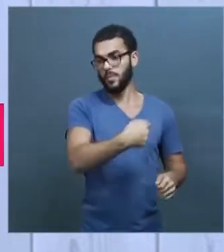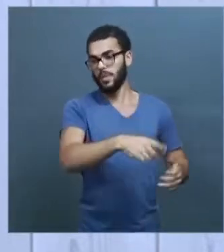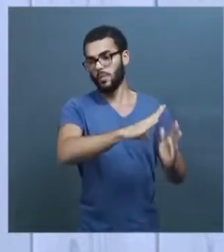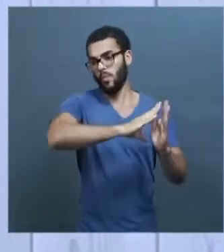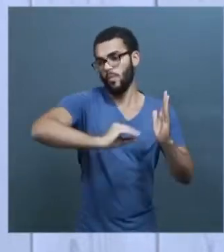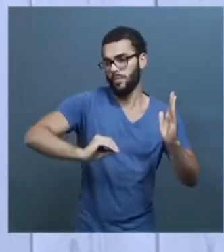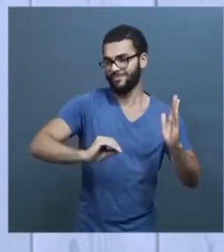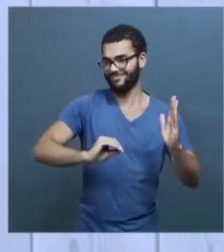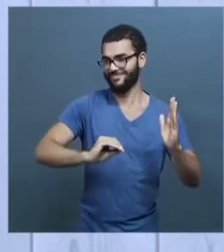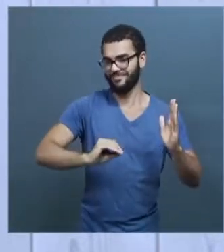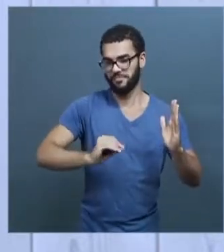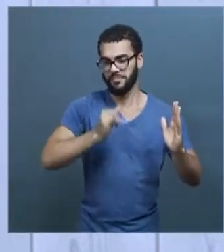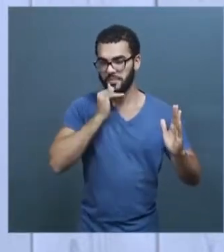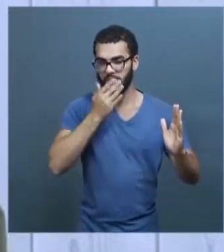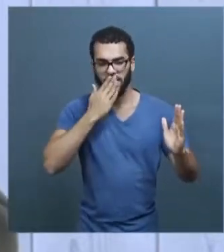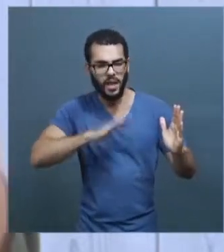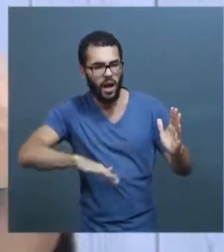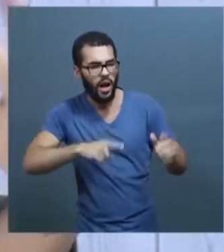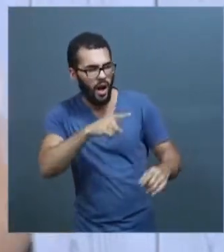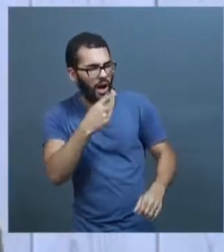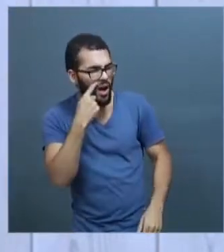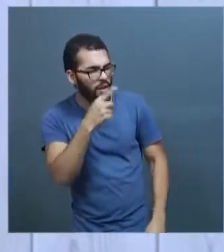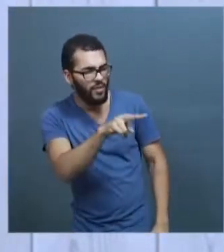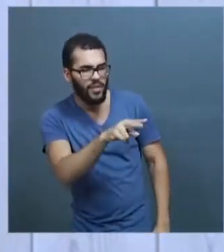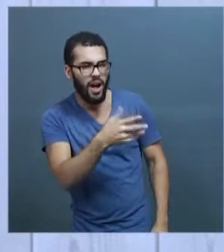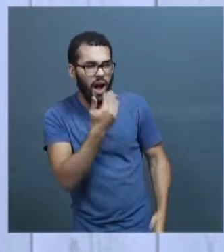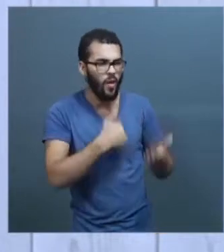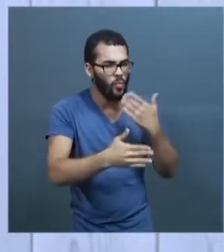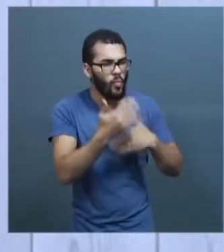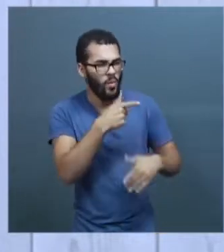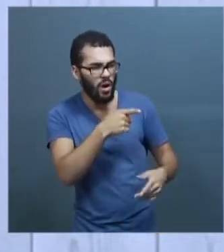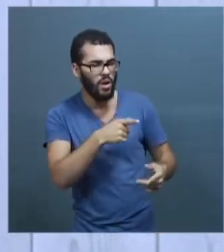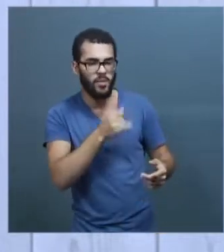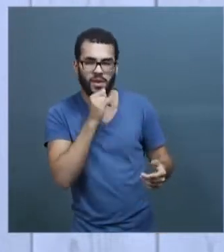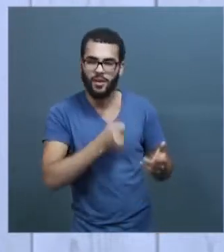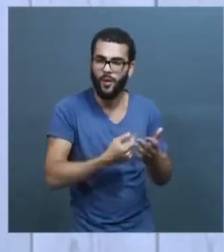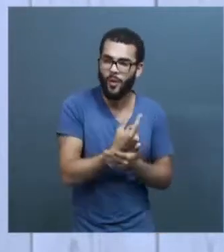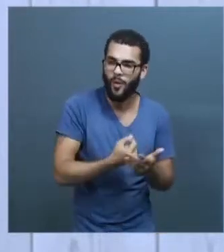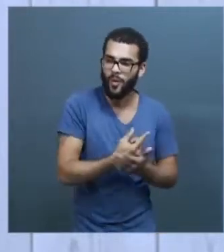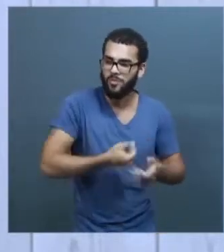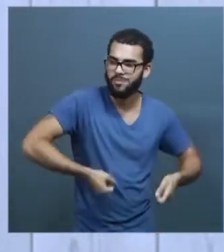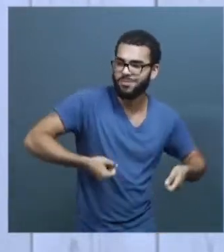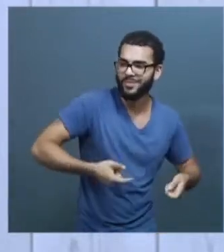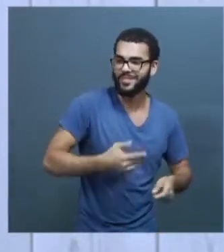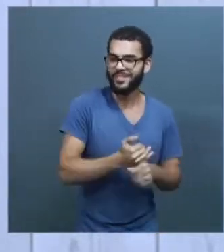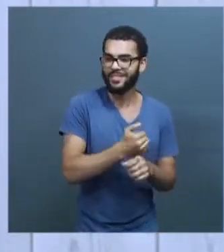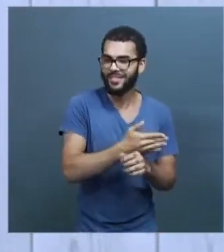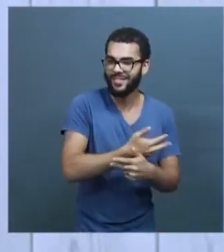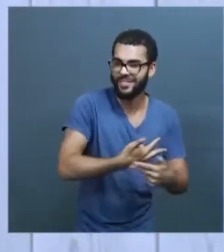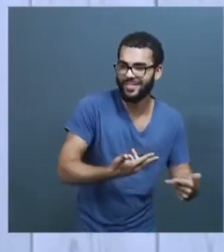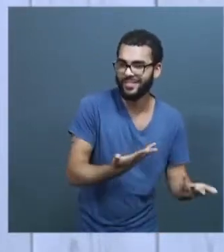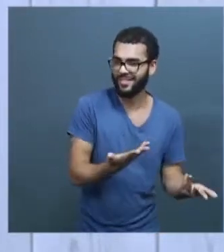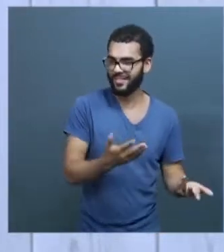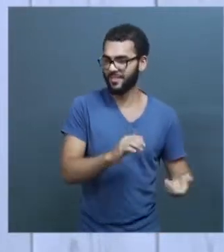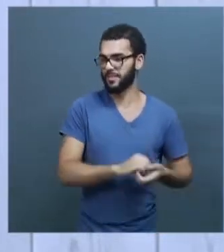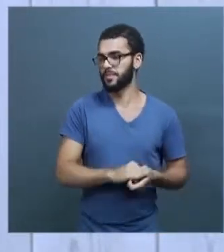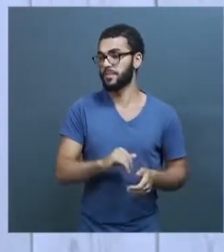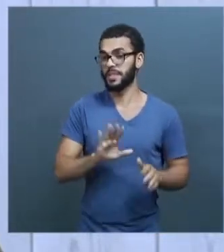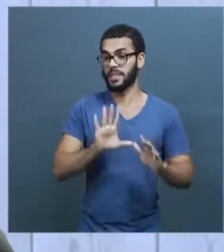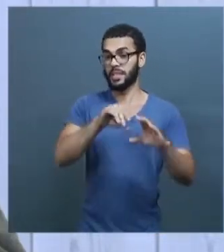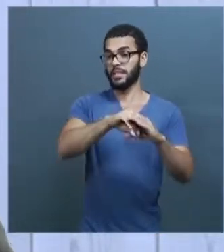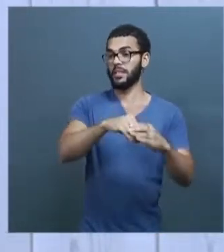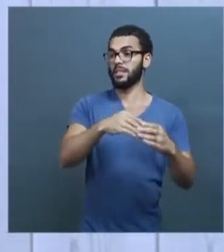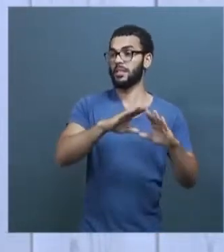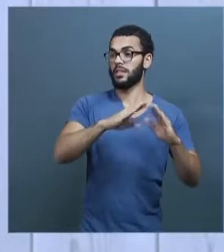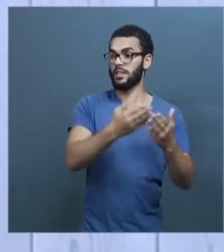escola, eu acredito que a escola, a gente chama de âmbito escolar, porque é muito importante praticar a educação alimentar dentro da escola, porque ela